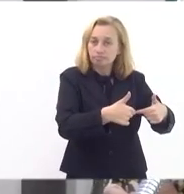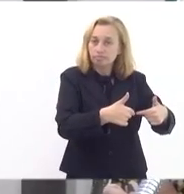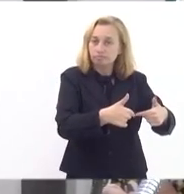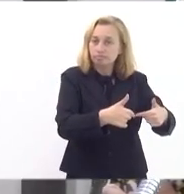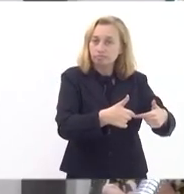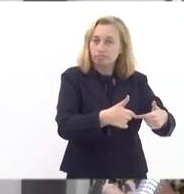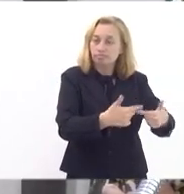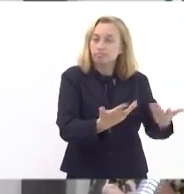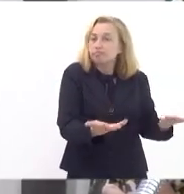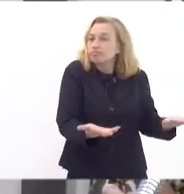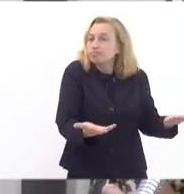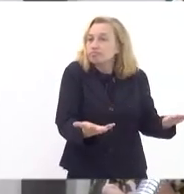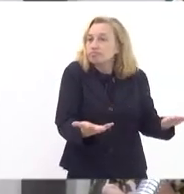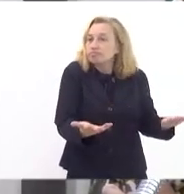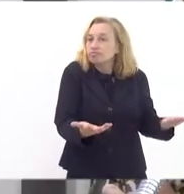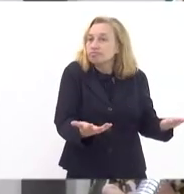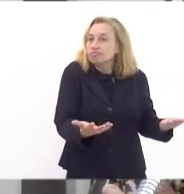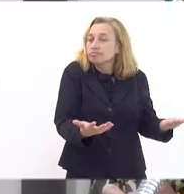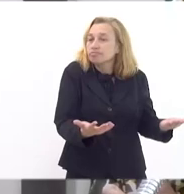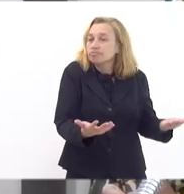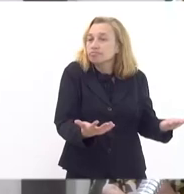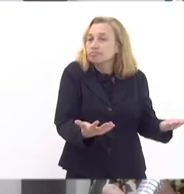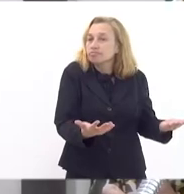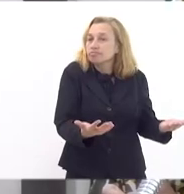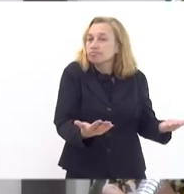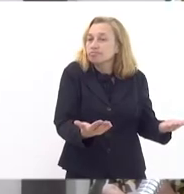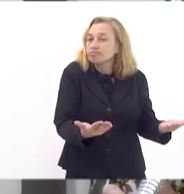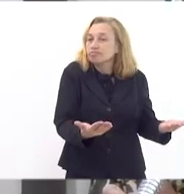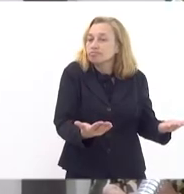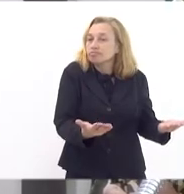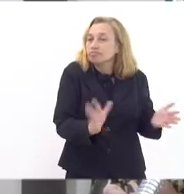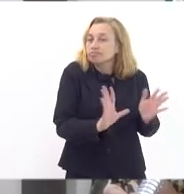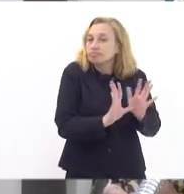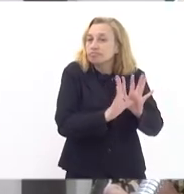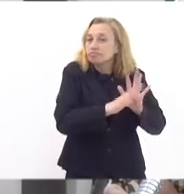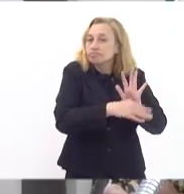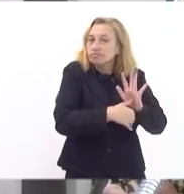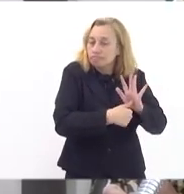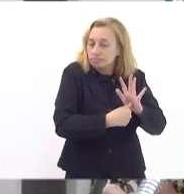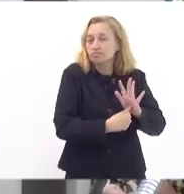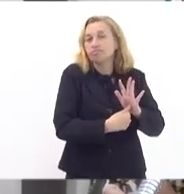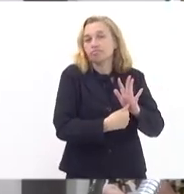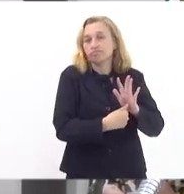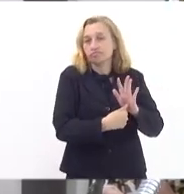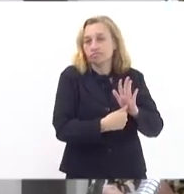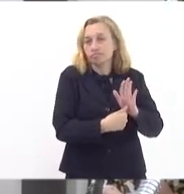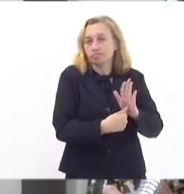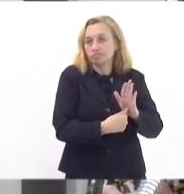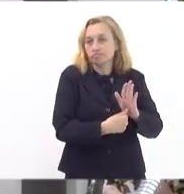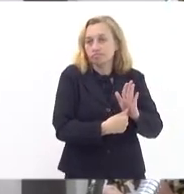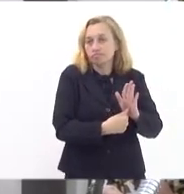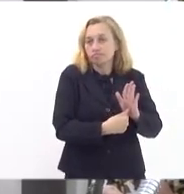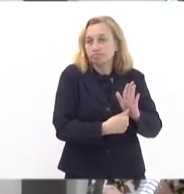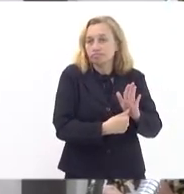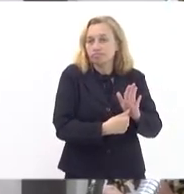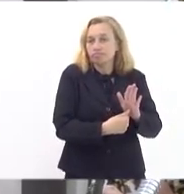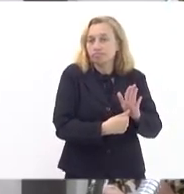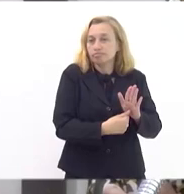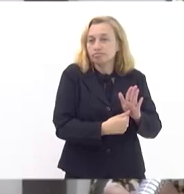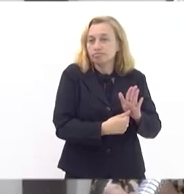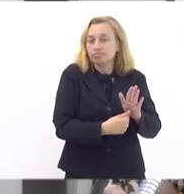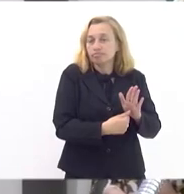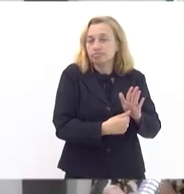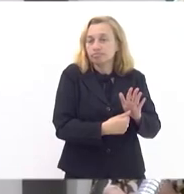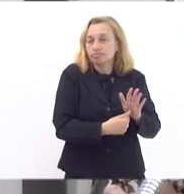desses digamos protagonistas e os executores é uma